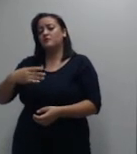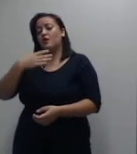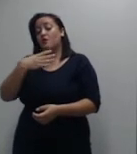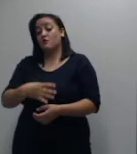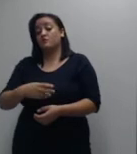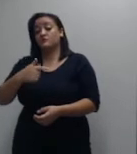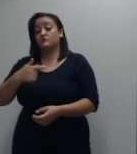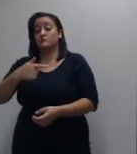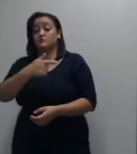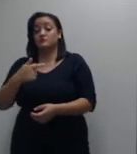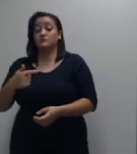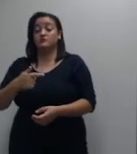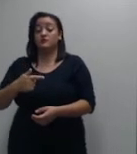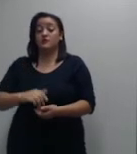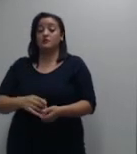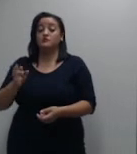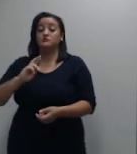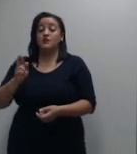13479